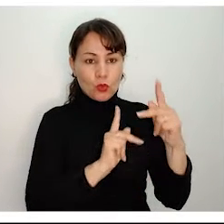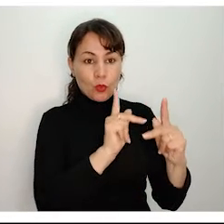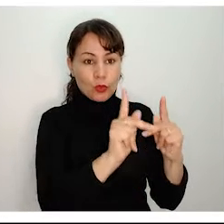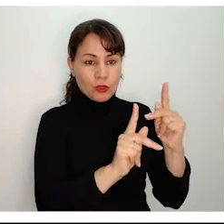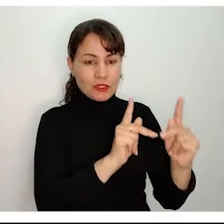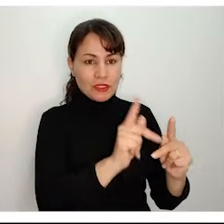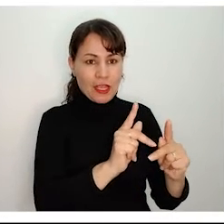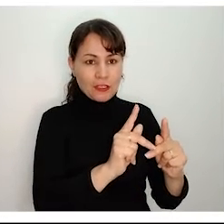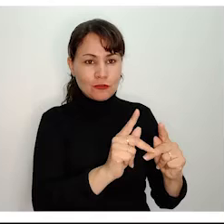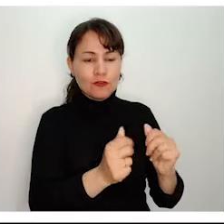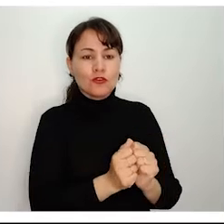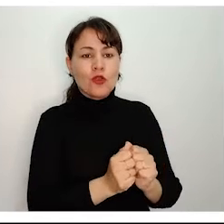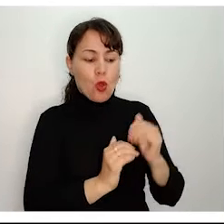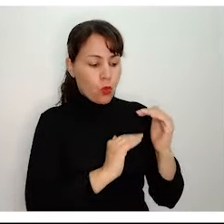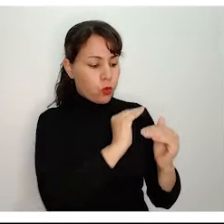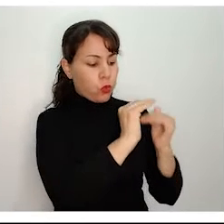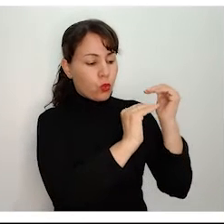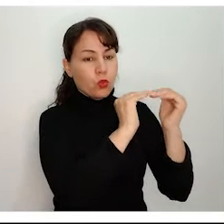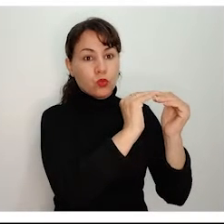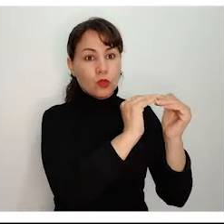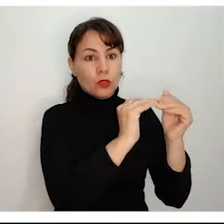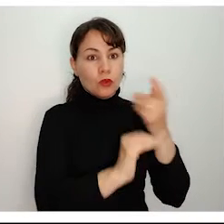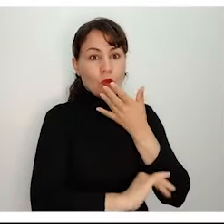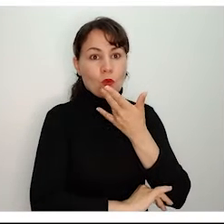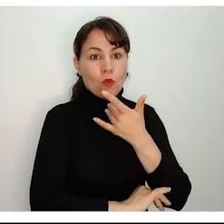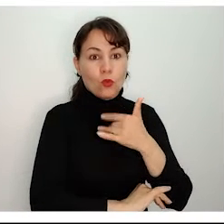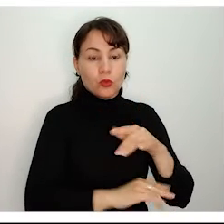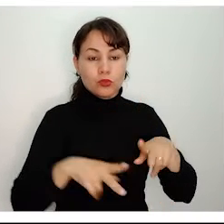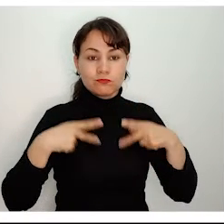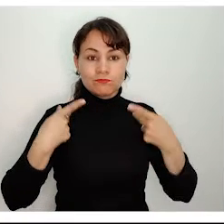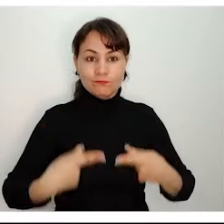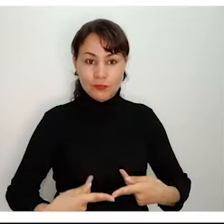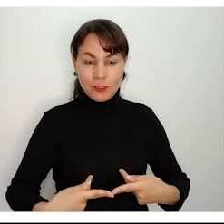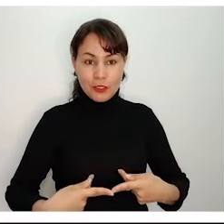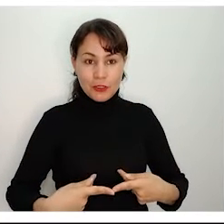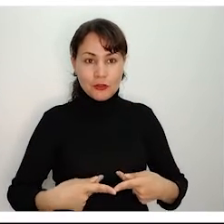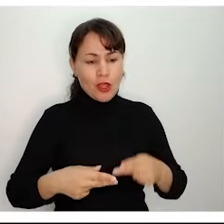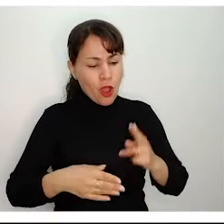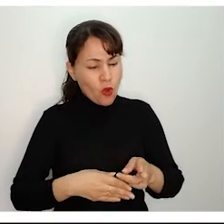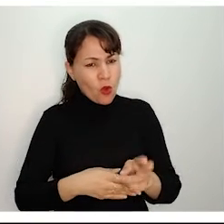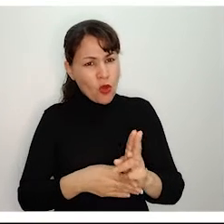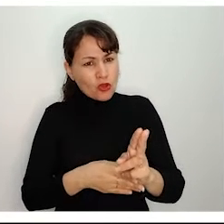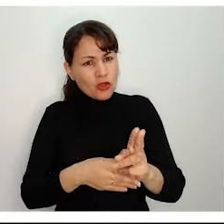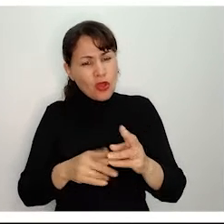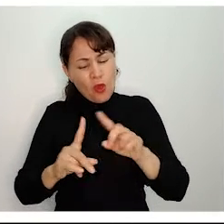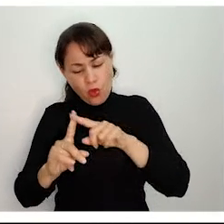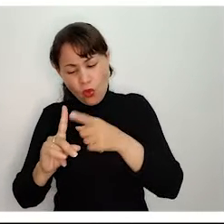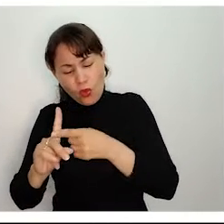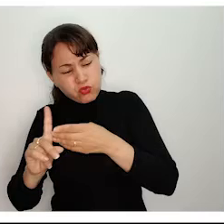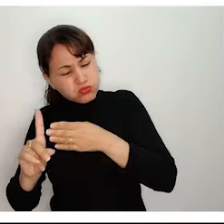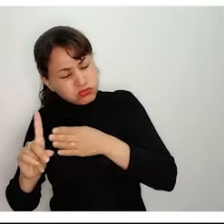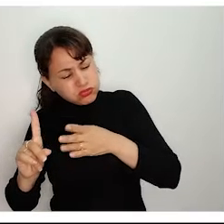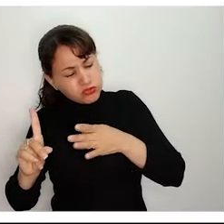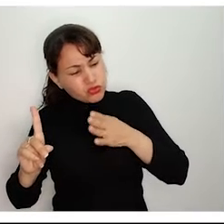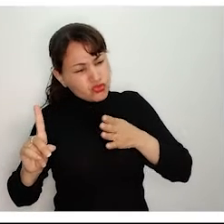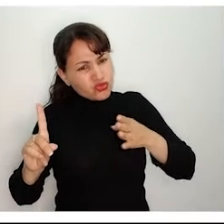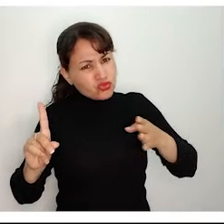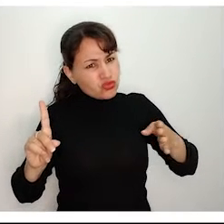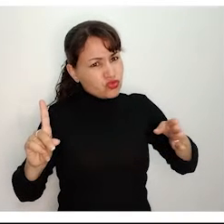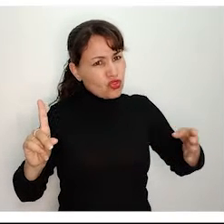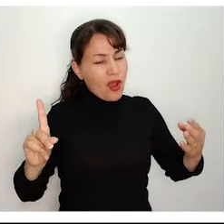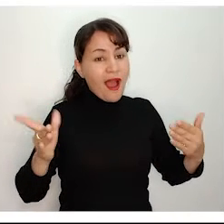E todo o processo de desenvolvimento humano, ele é contínuo, desde a nossa